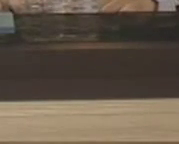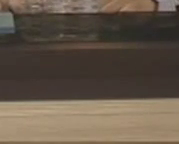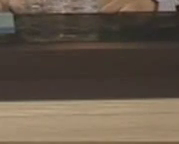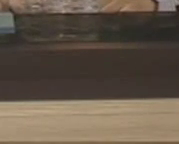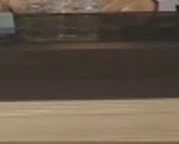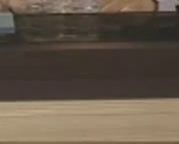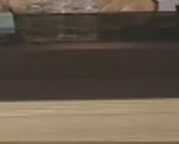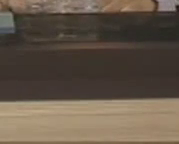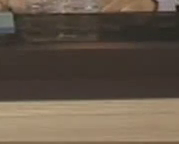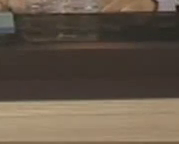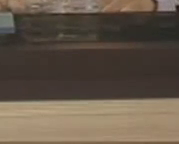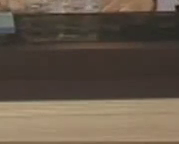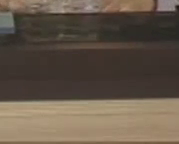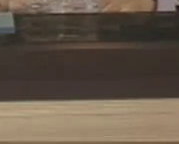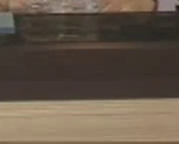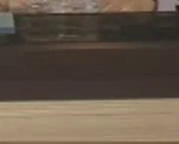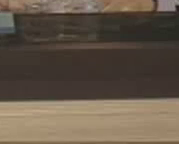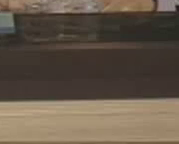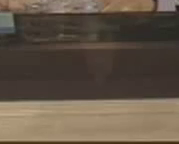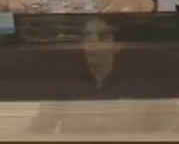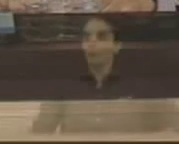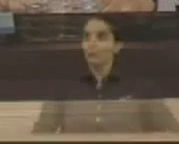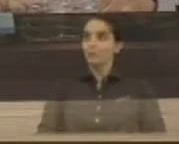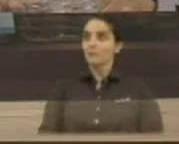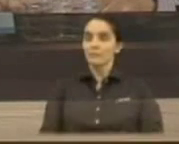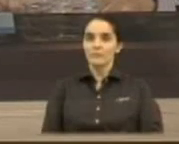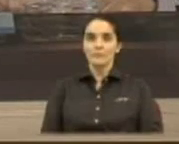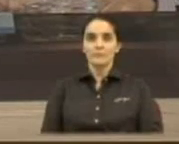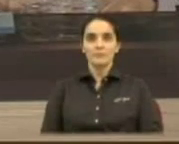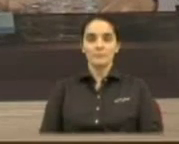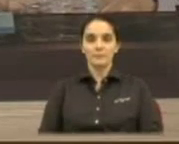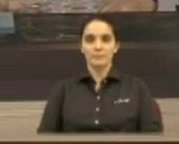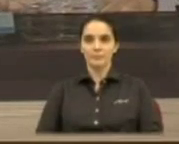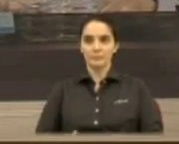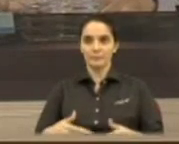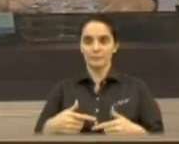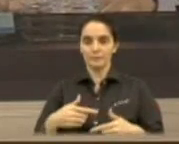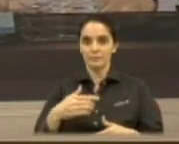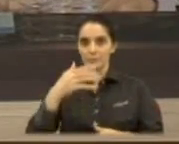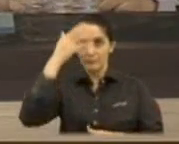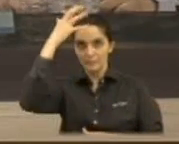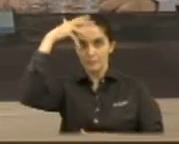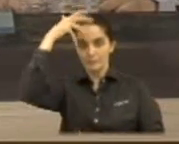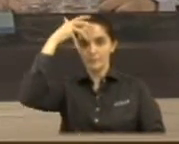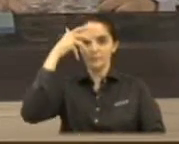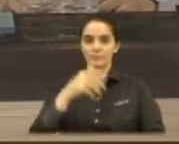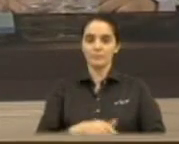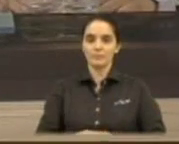Vereadores Érica Tanque e Farid Zaine. Pediu para discutir, aliás, Érica Tanque.